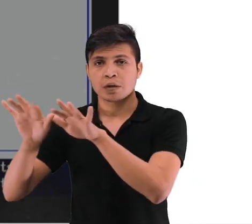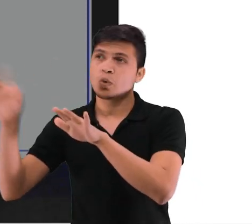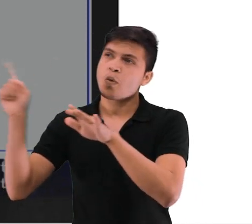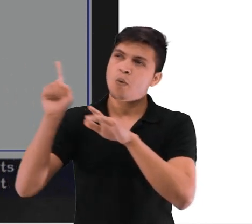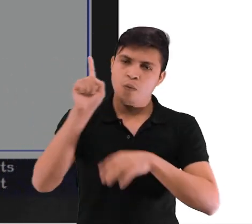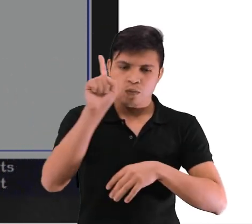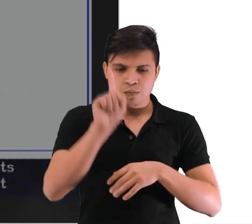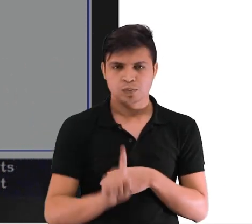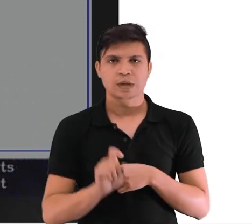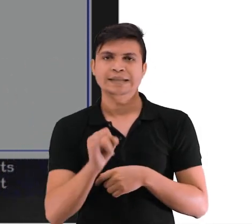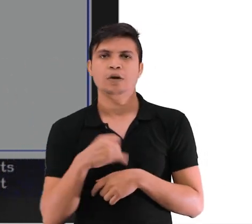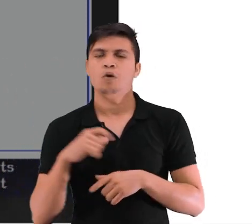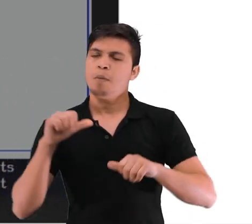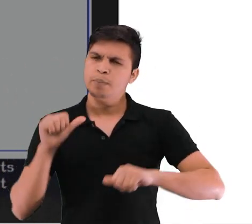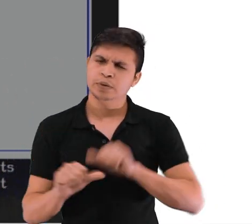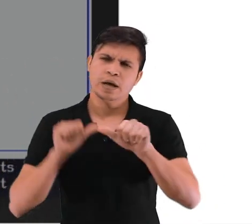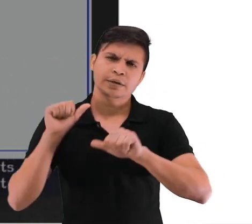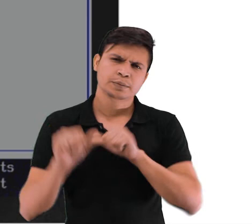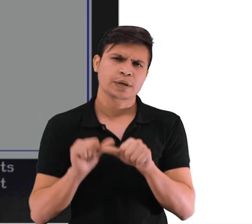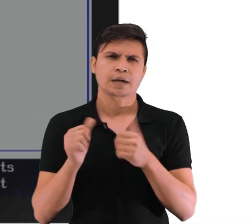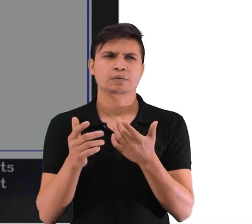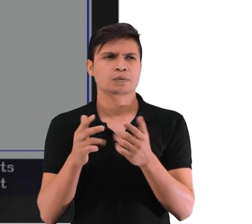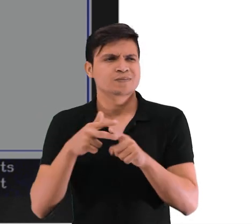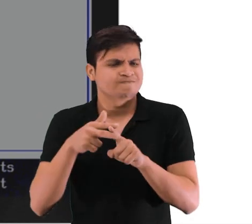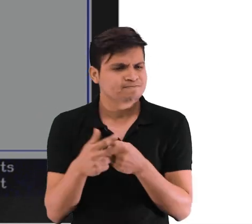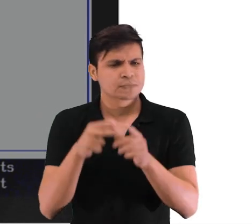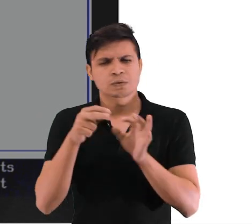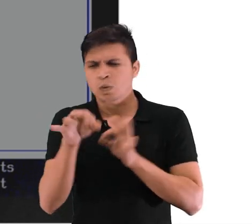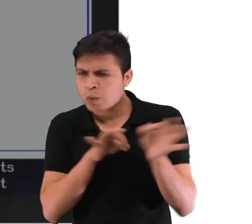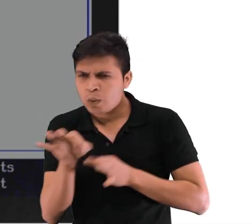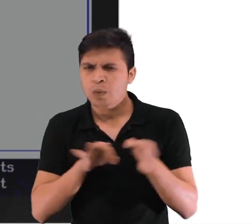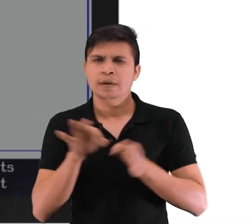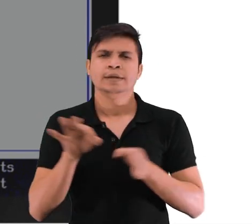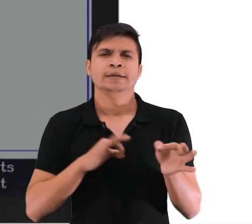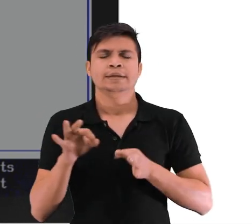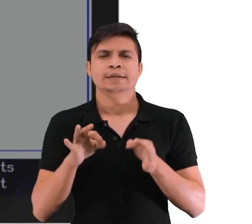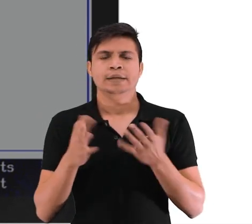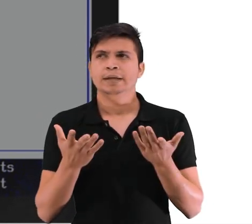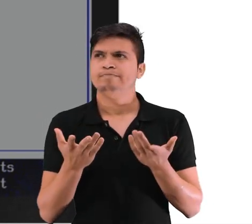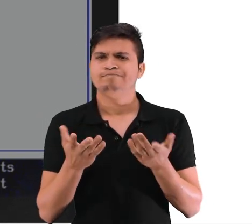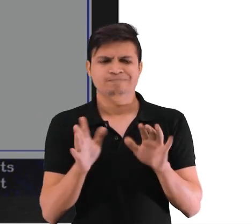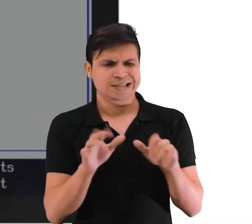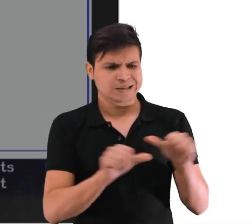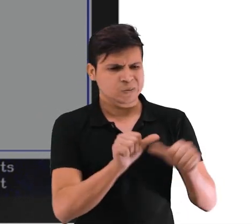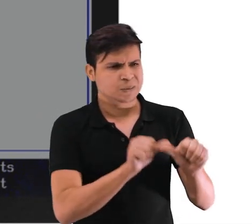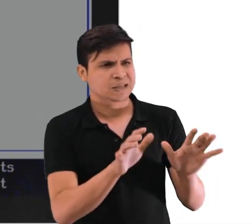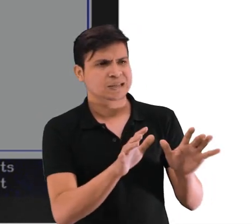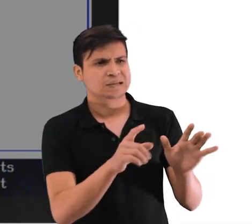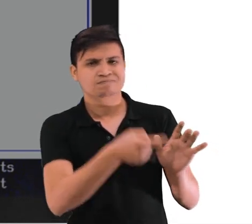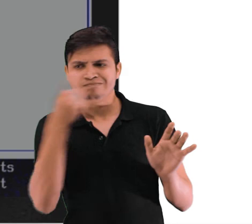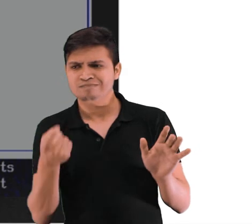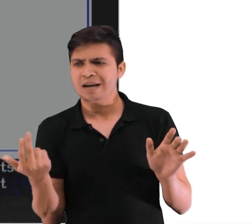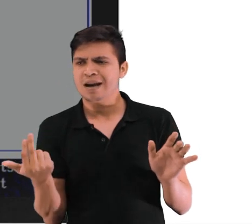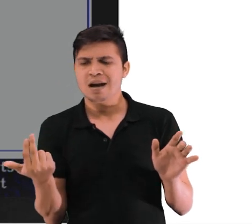todas essas abas, se eu tiver com dúvida, se eu mexer em alguma coisa que eu não queria e eu desejo que ela volte a ser como era antes